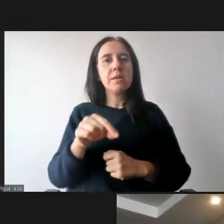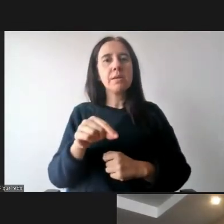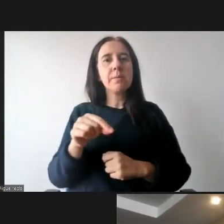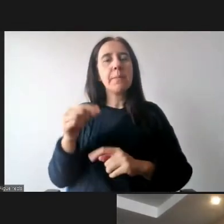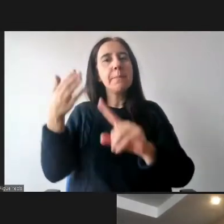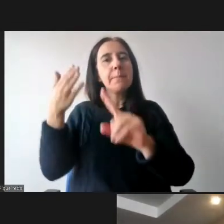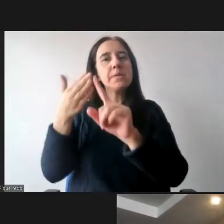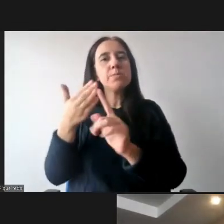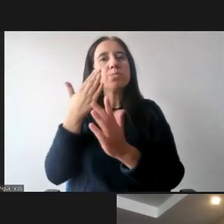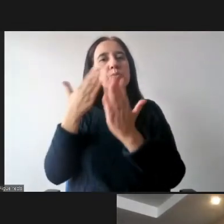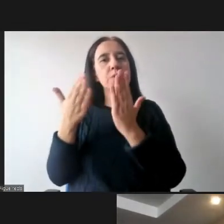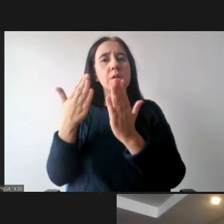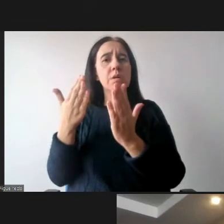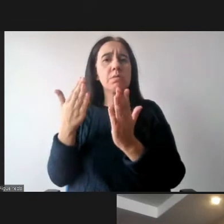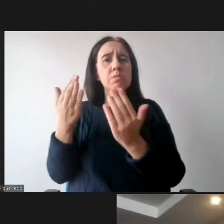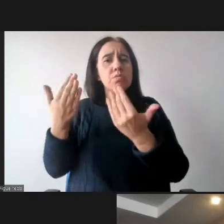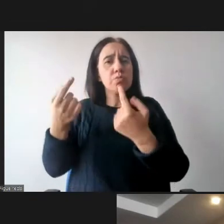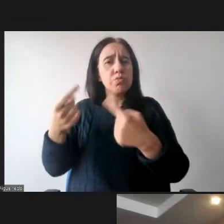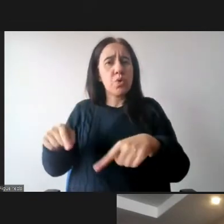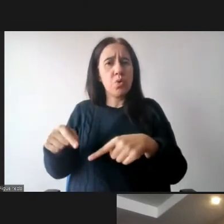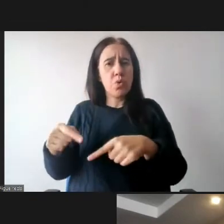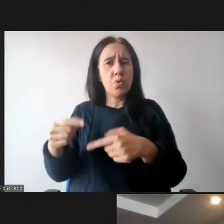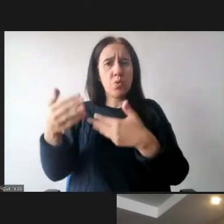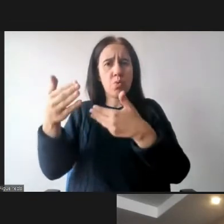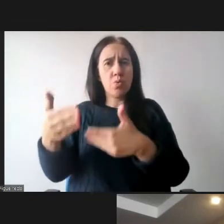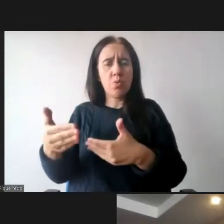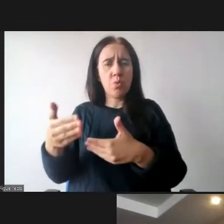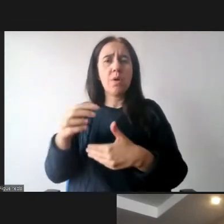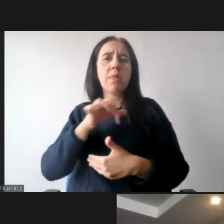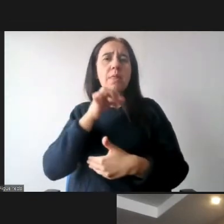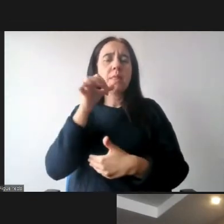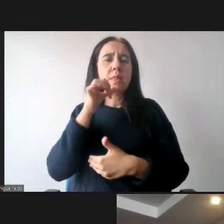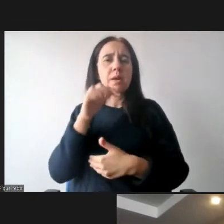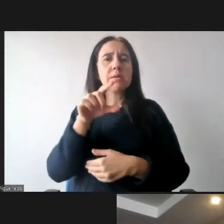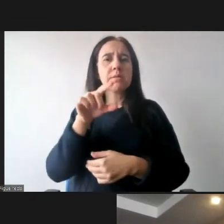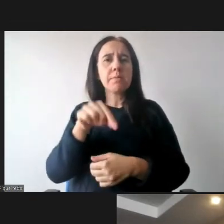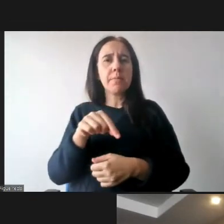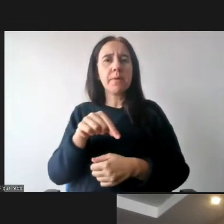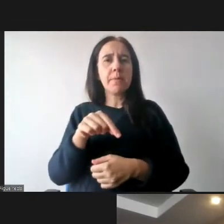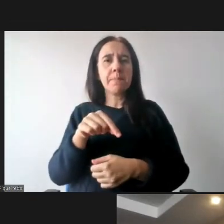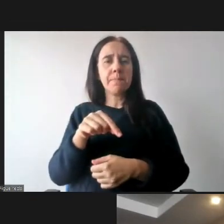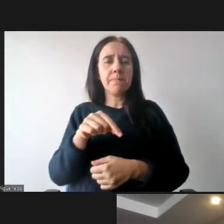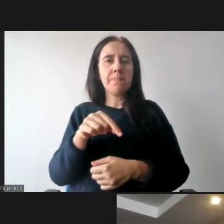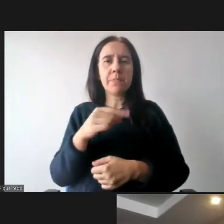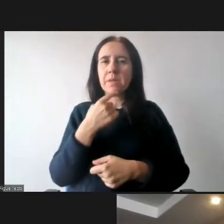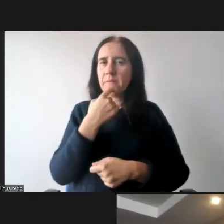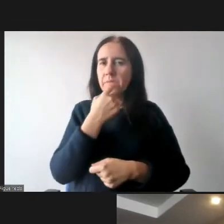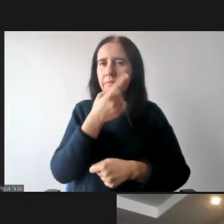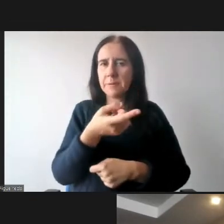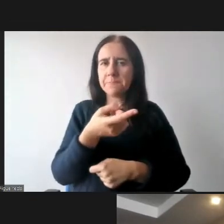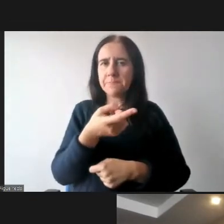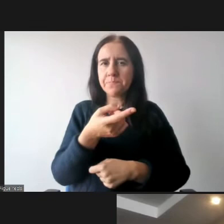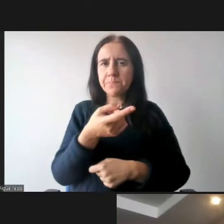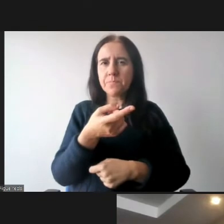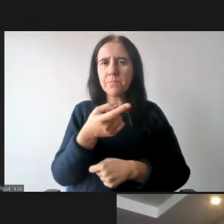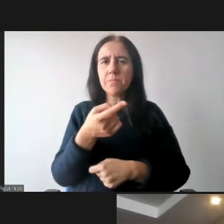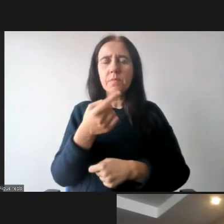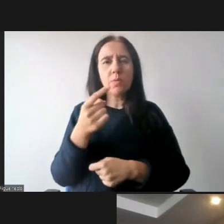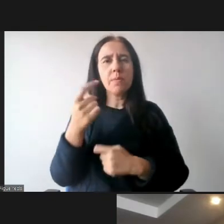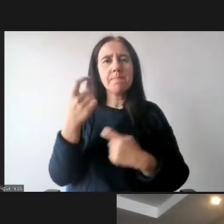proporcionalidade em sentido estrito, a que muitas vezes também se refere como